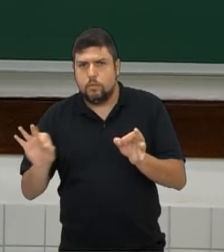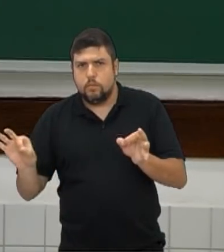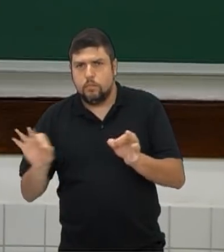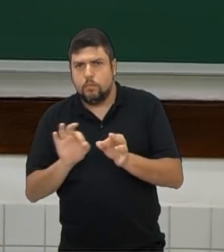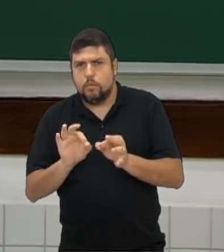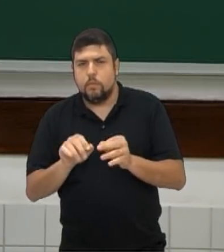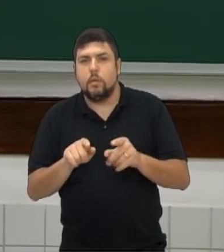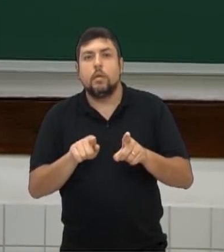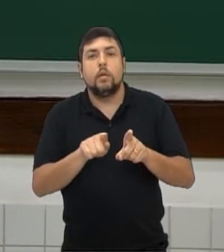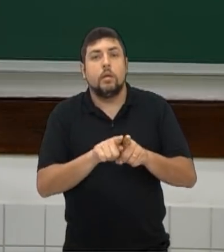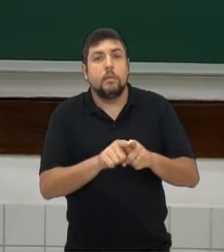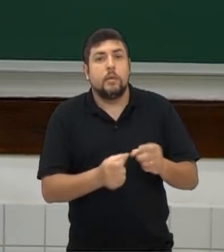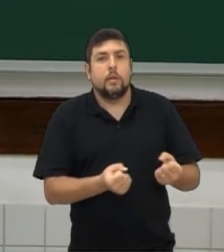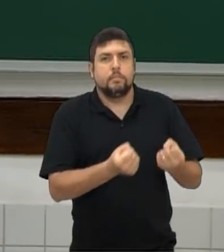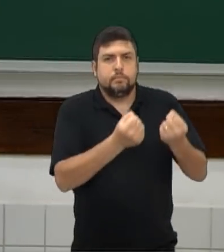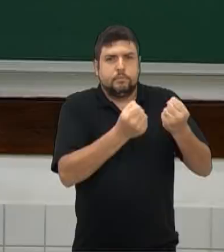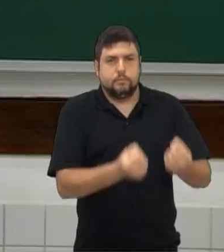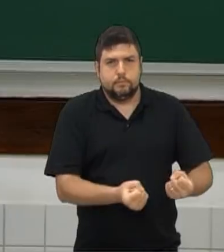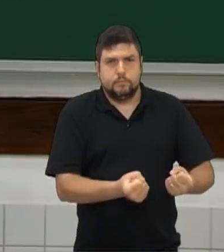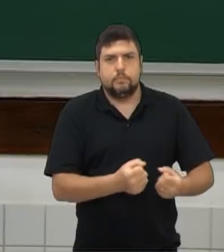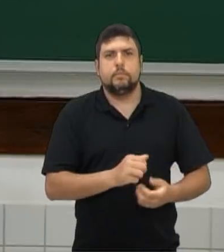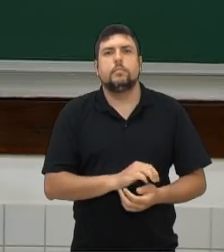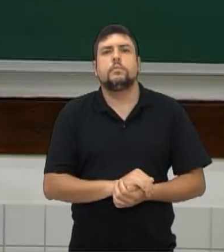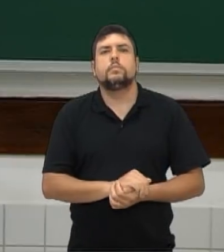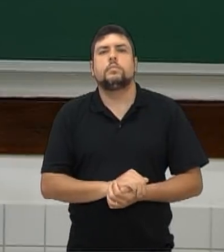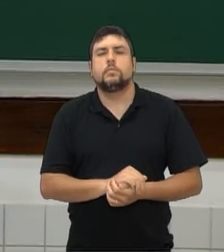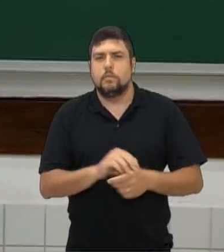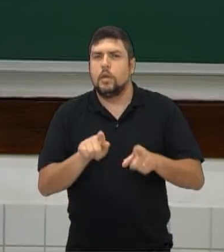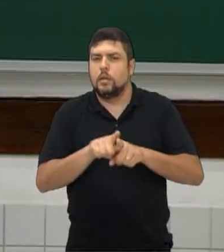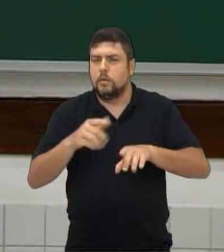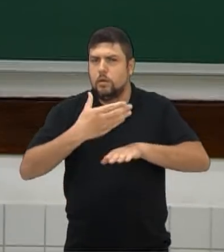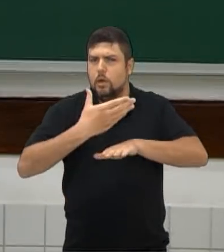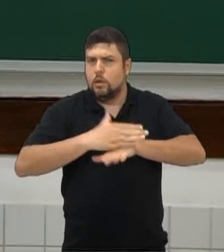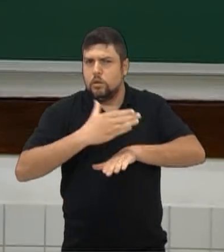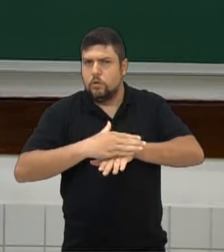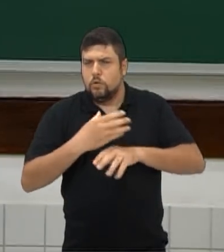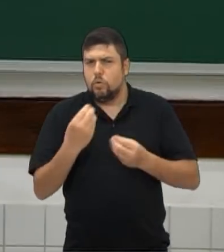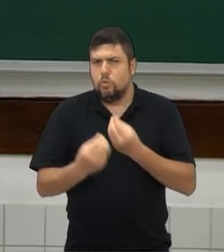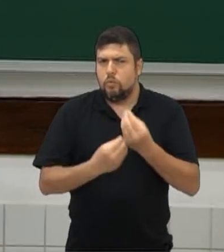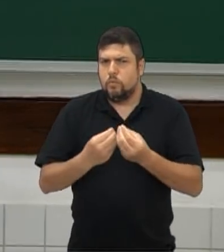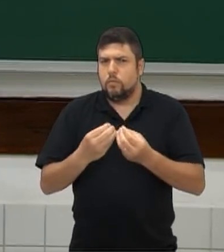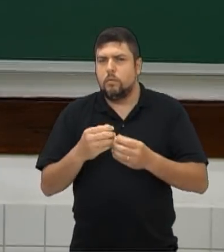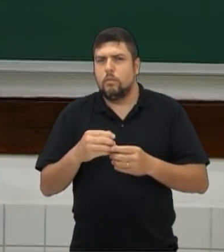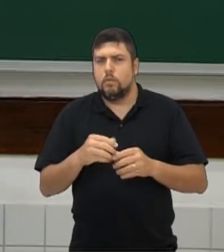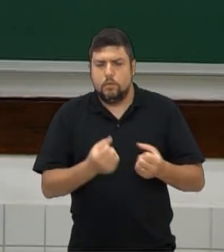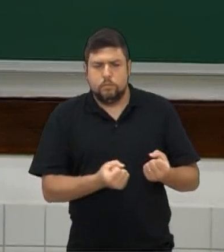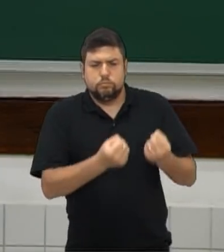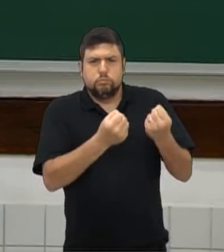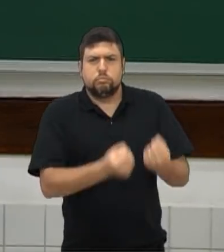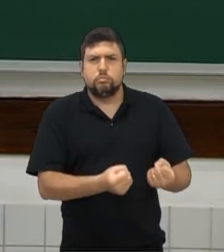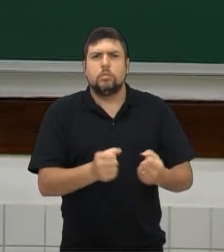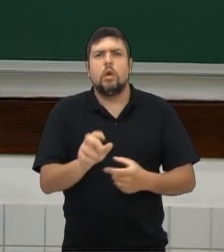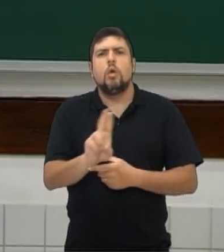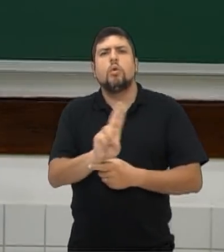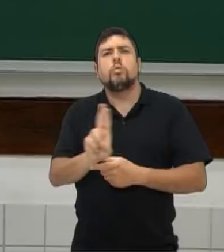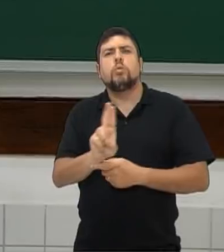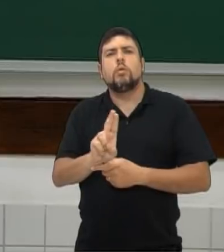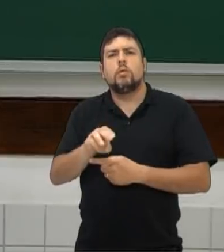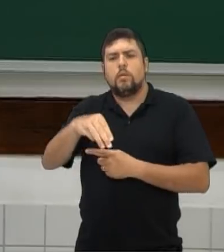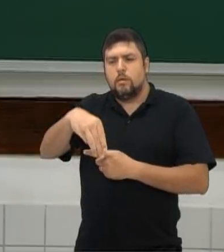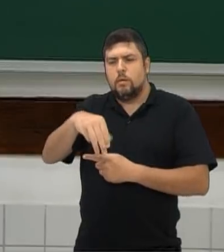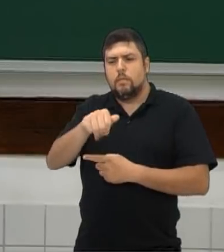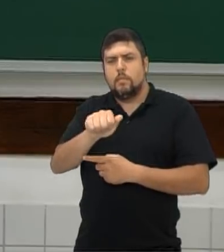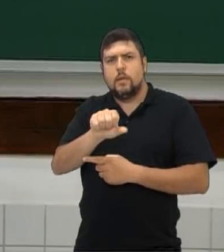Os exercícios também vão estar relacionados com comprimento e massa. O que é massa? Professora, massa é quando eu vou lá na balança e